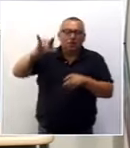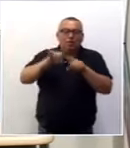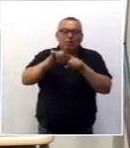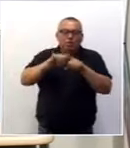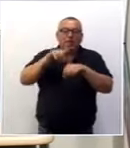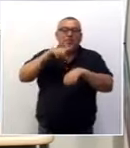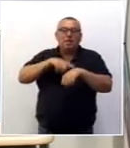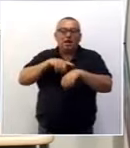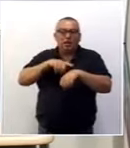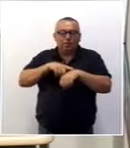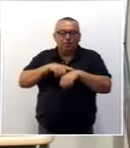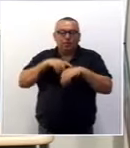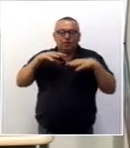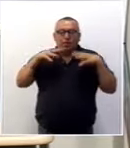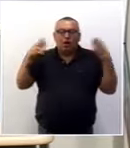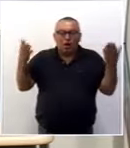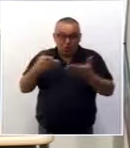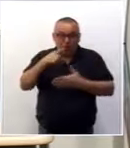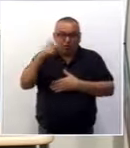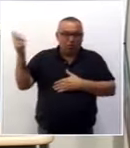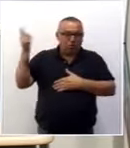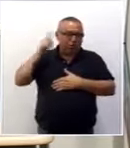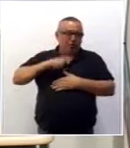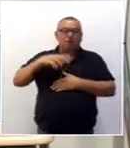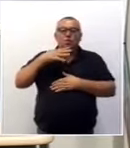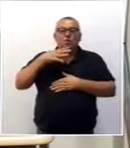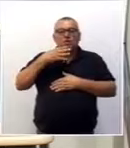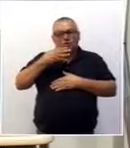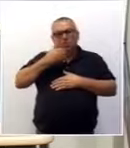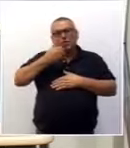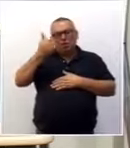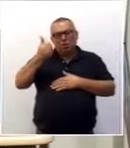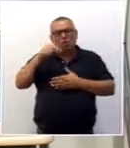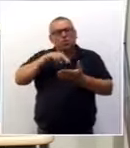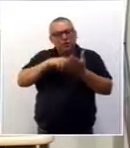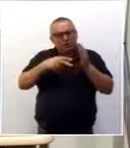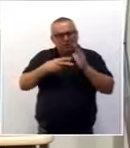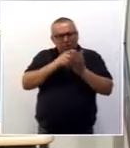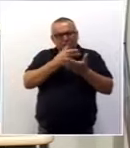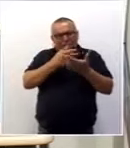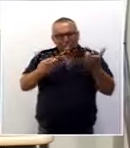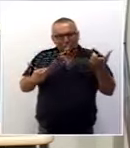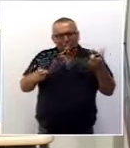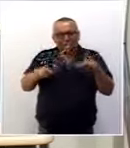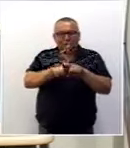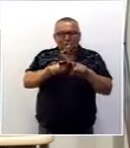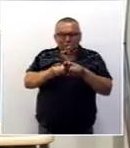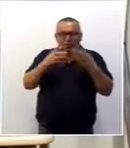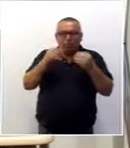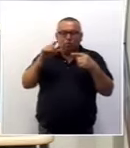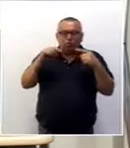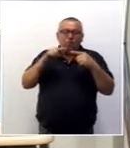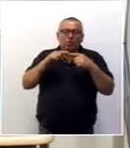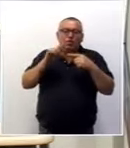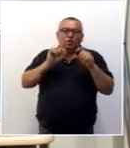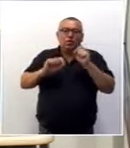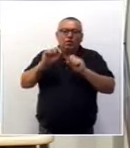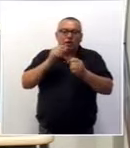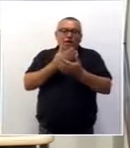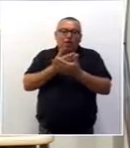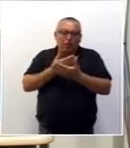Temporal também. Então agora vocês conseguem ter uma noção melhor assim do que são essas coisas, né? Um dos objetivos aqui da aula,